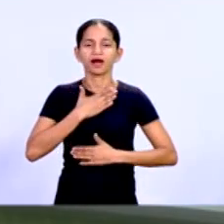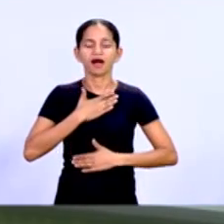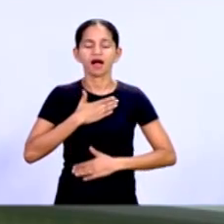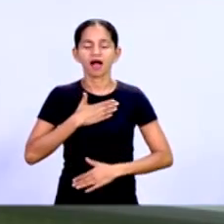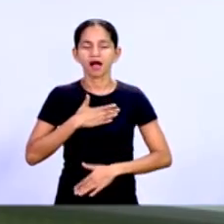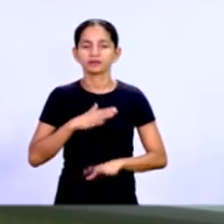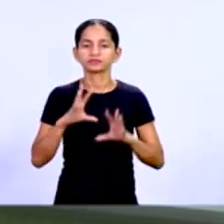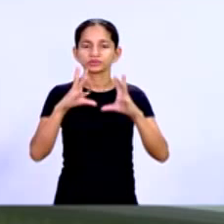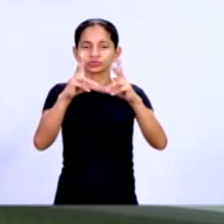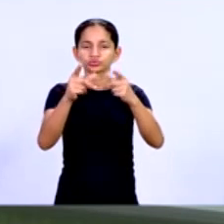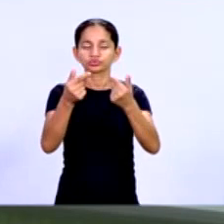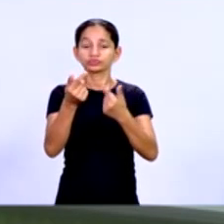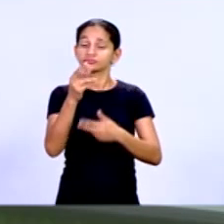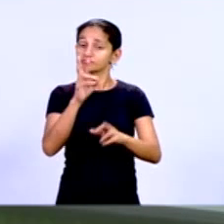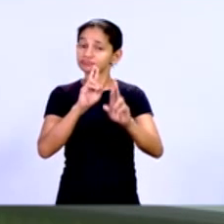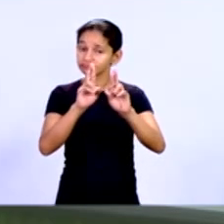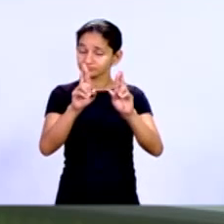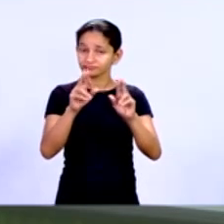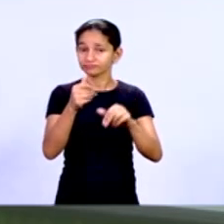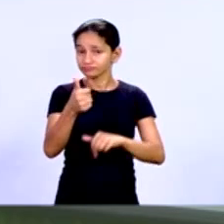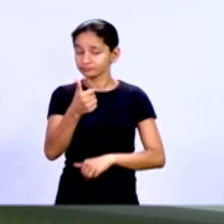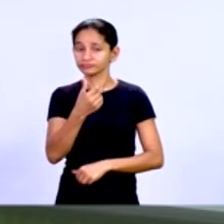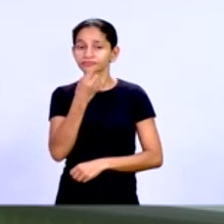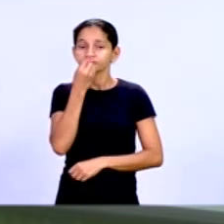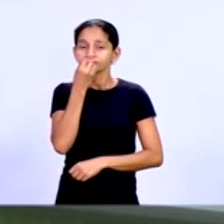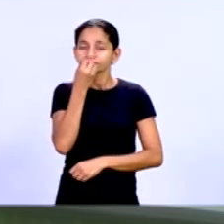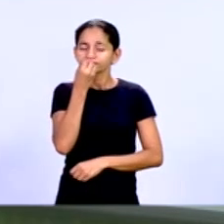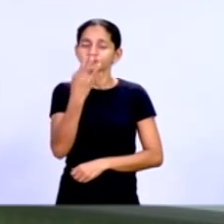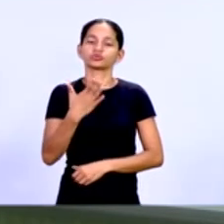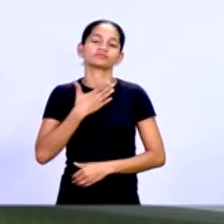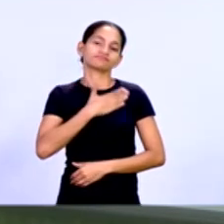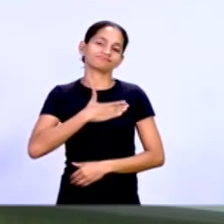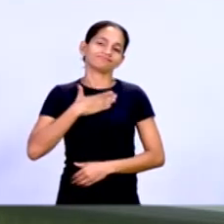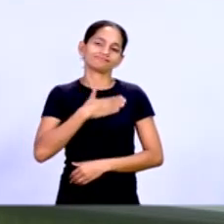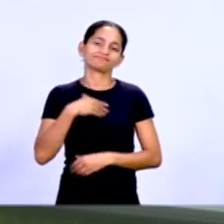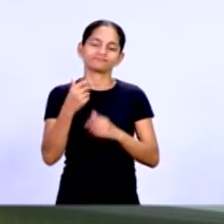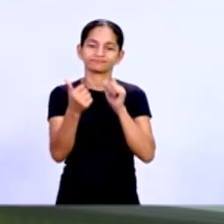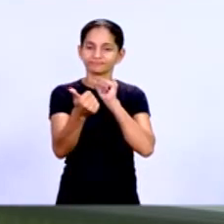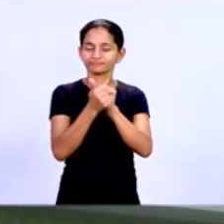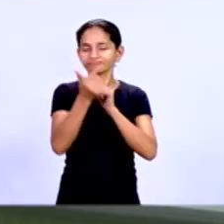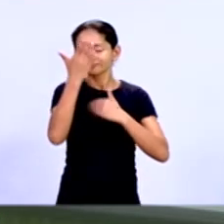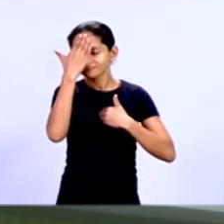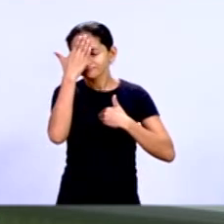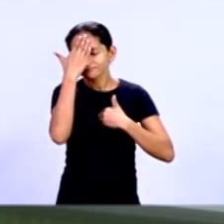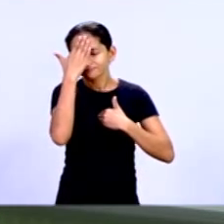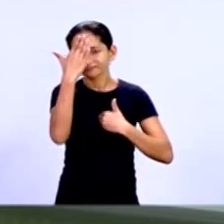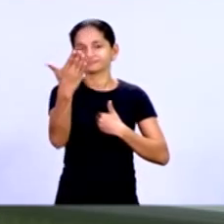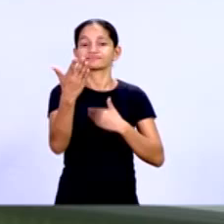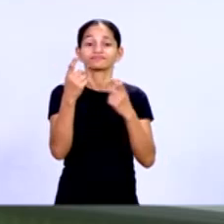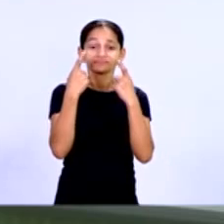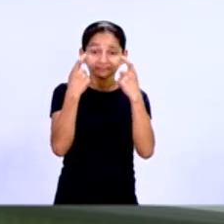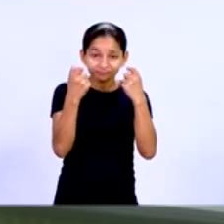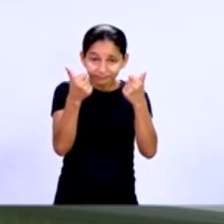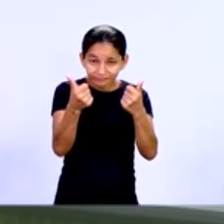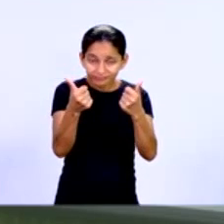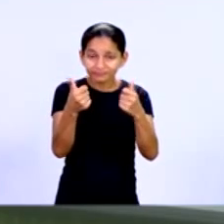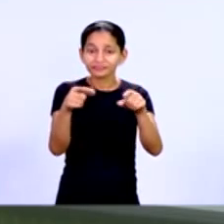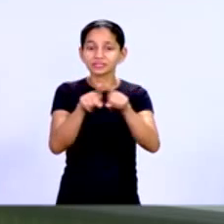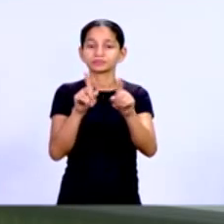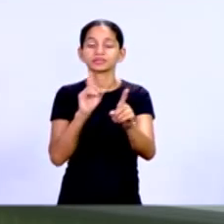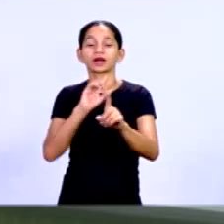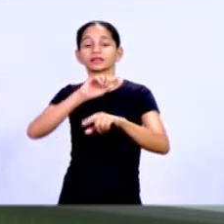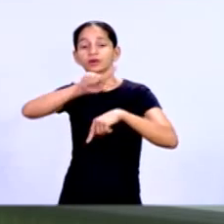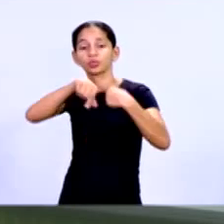todos tenham um bom resultado. Muito bom, foi muito prazer, agradeço a todos pela participação e pelo interesse, e até o